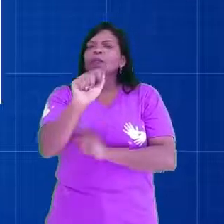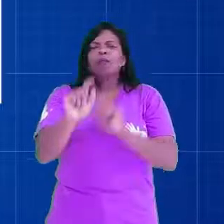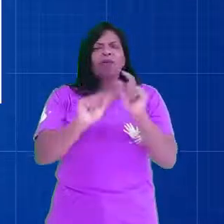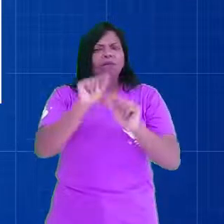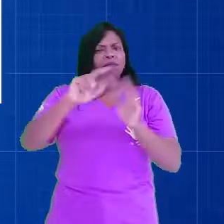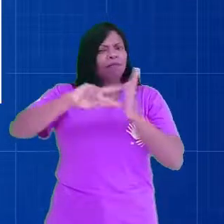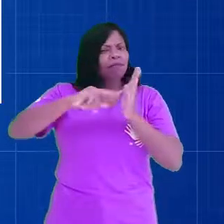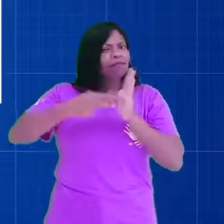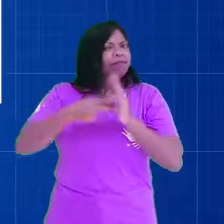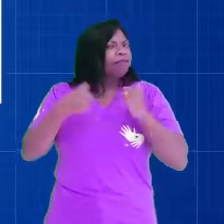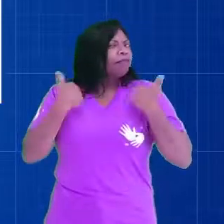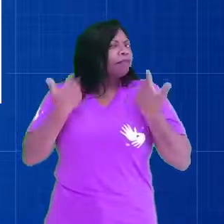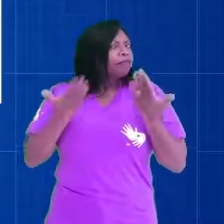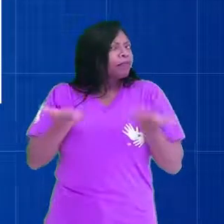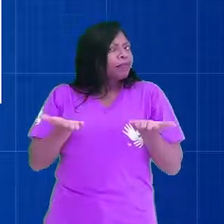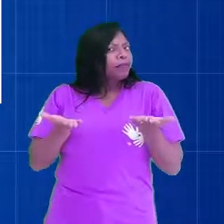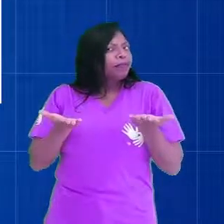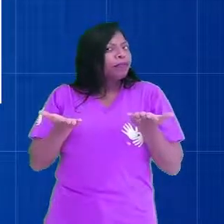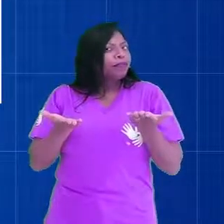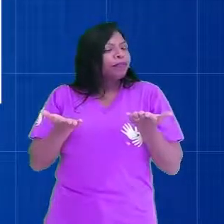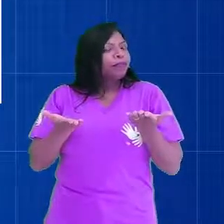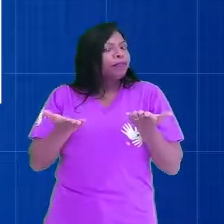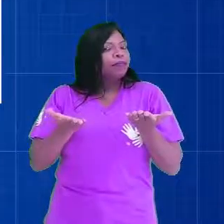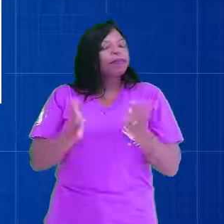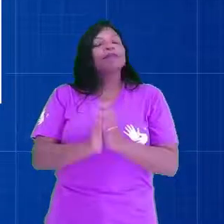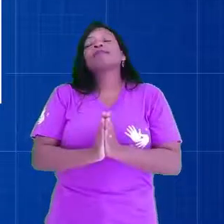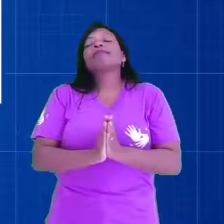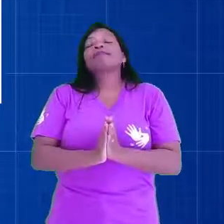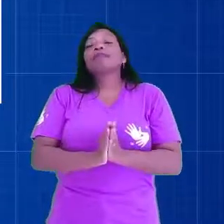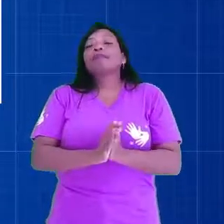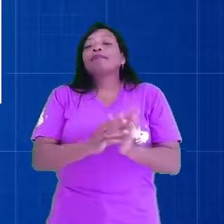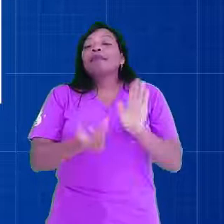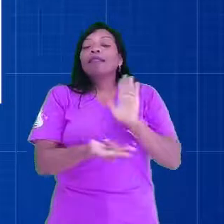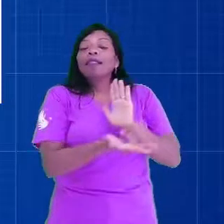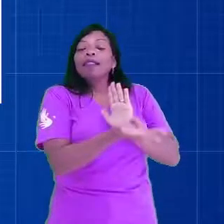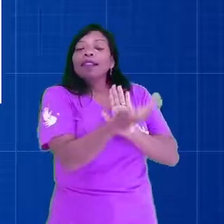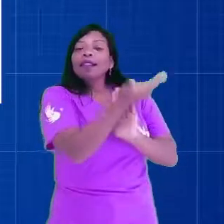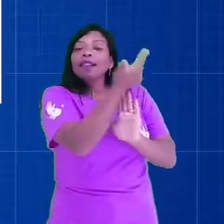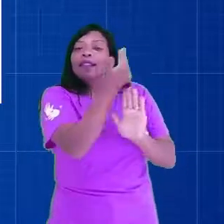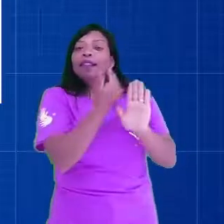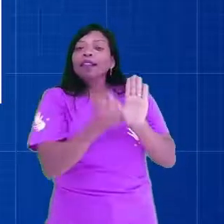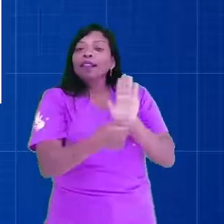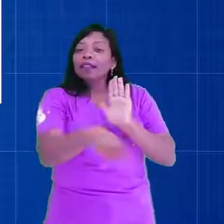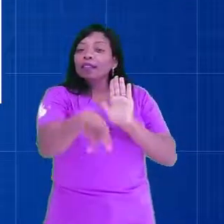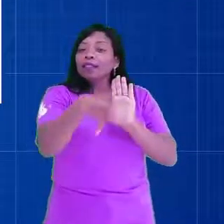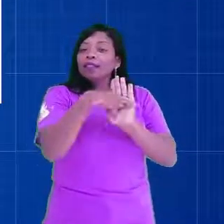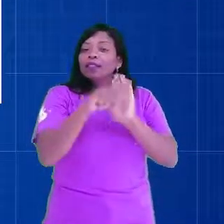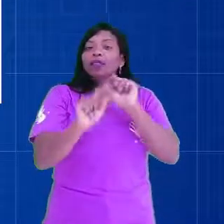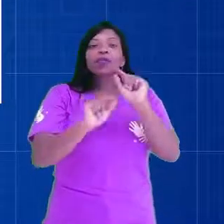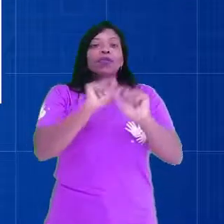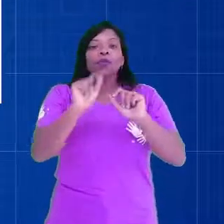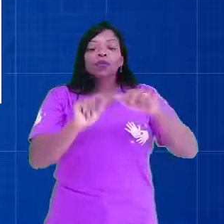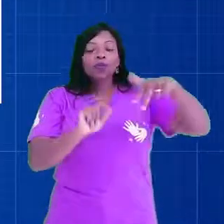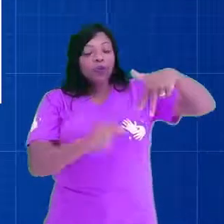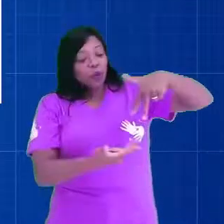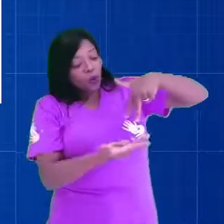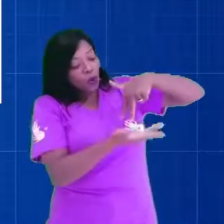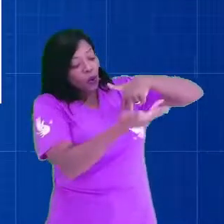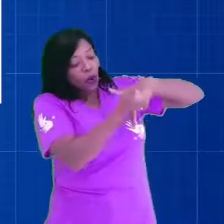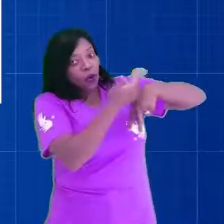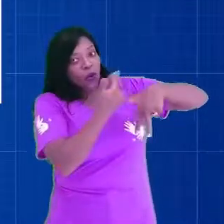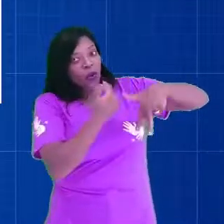de silhueta. Silhueta é o desenho que representa o perfil de